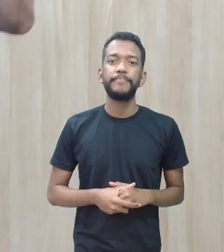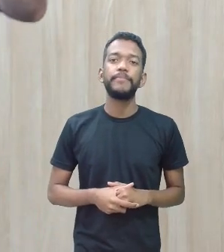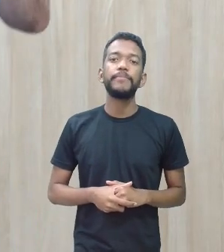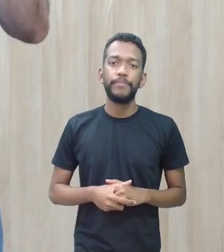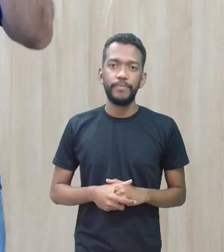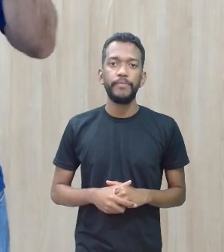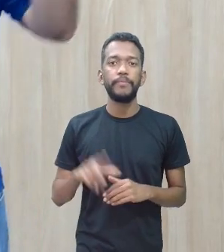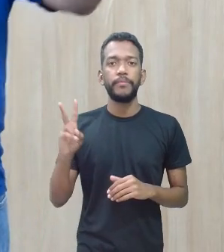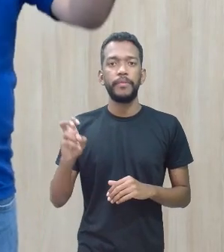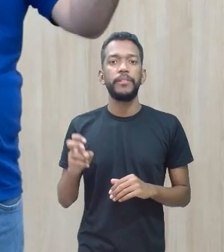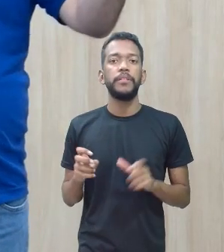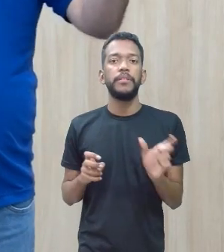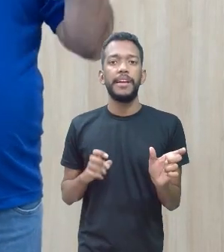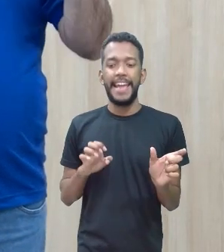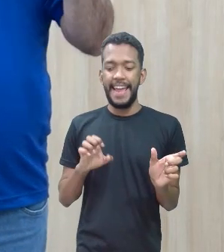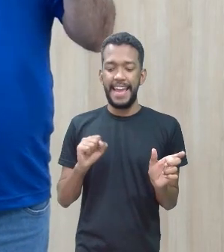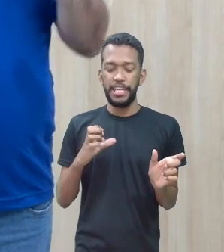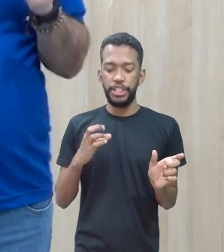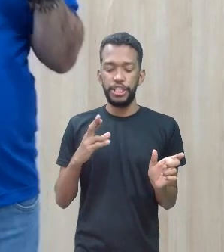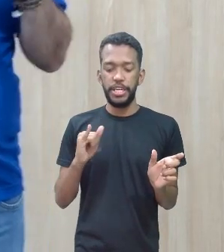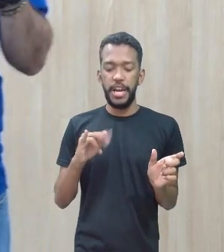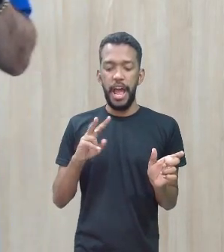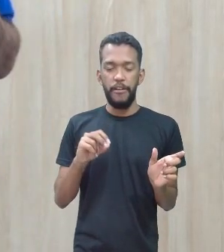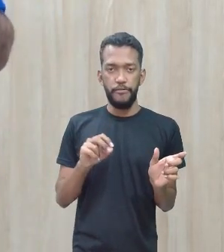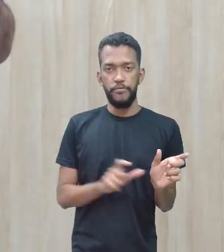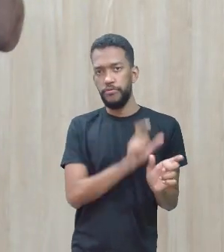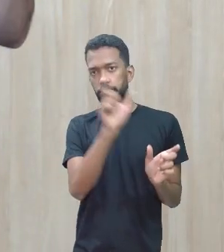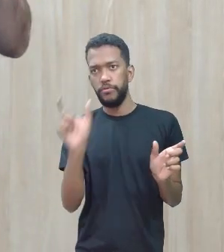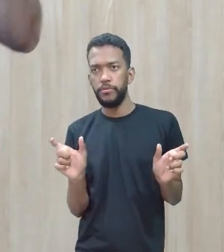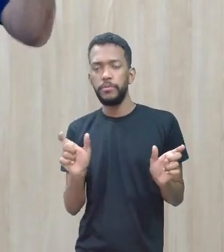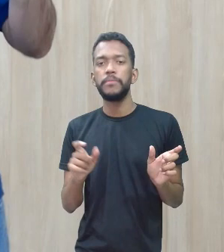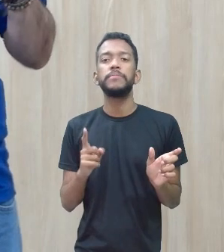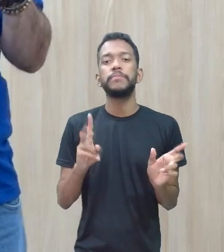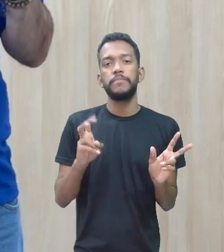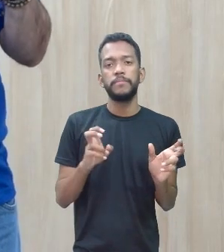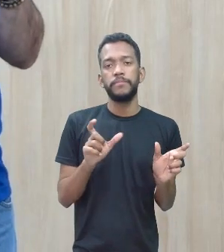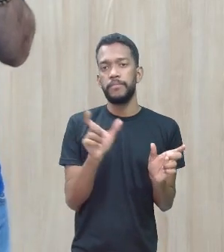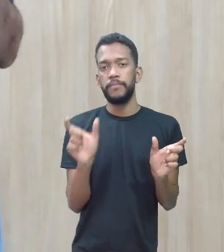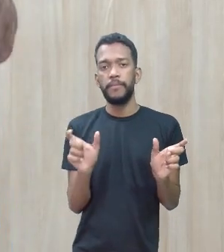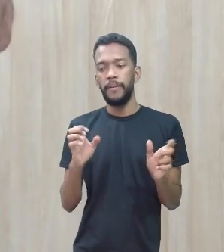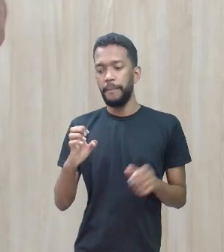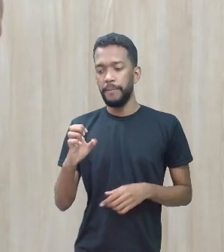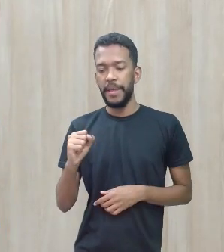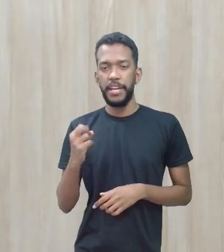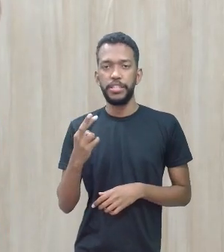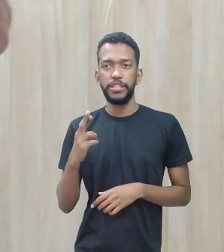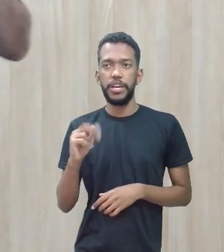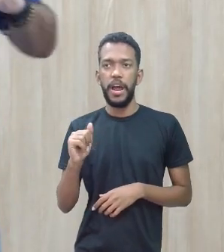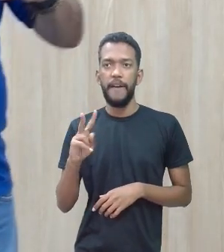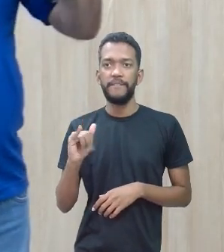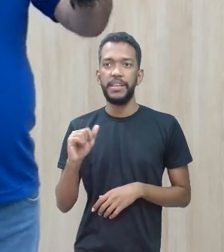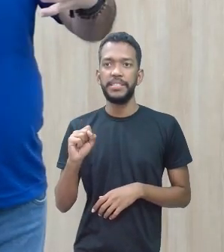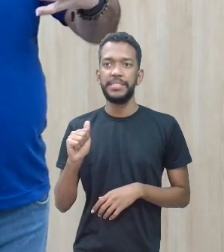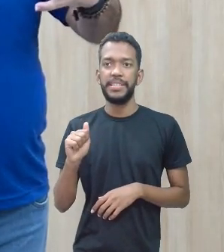a expressão escravo, ela é diferente, né, no seu sentido de escravizado. Por